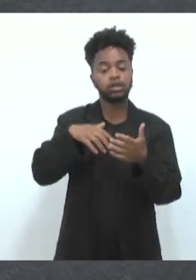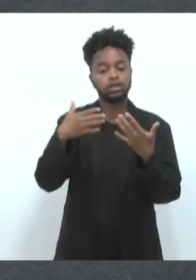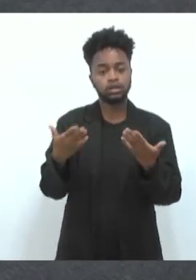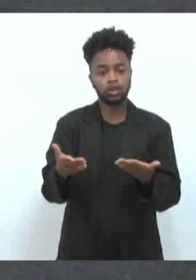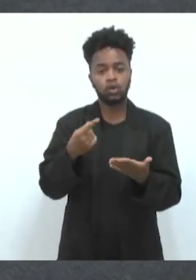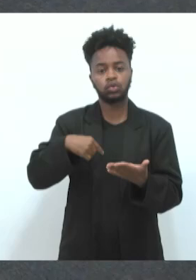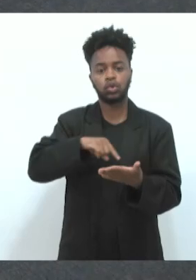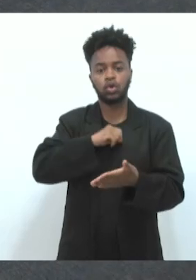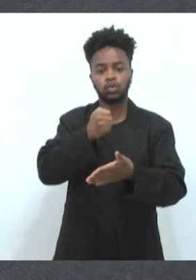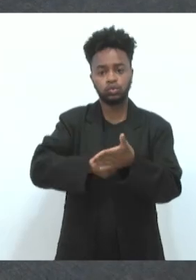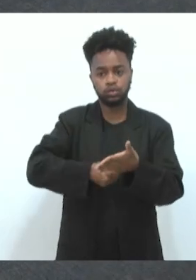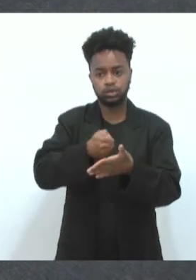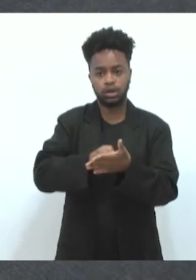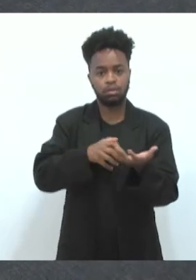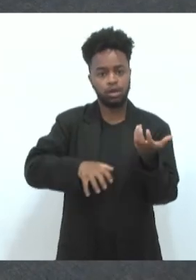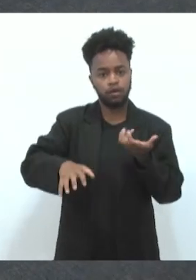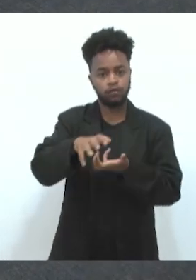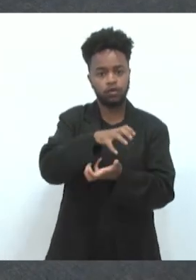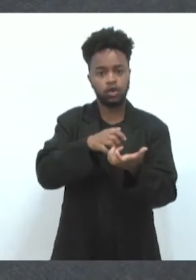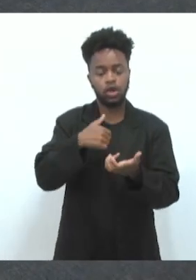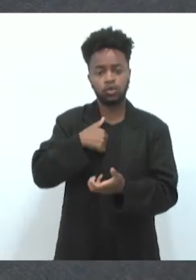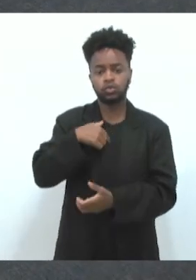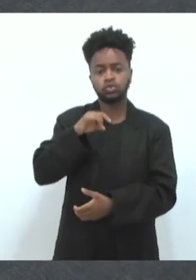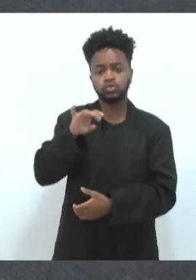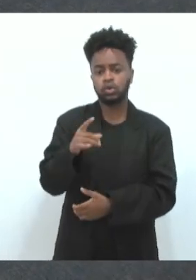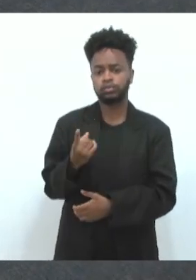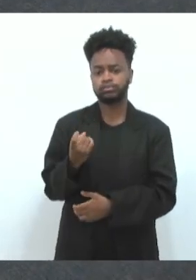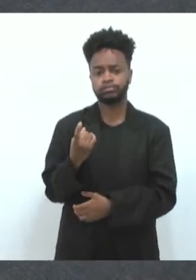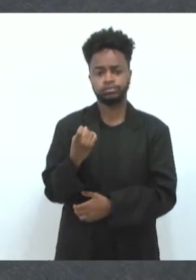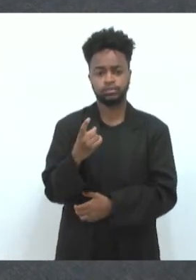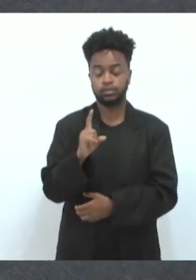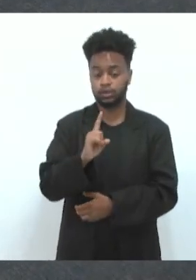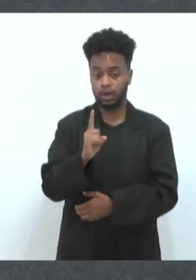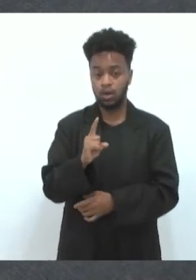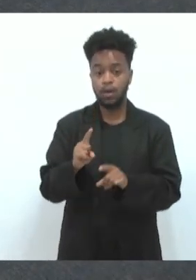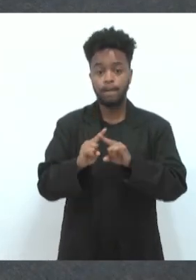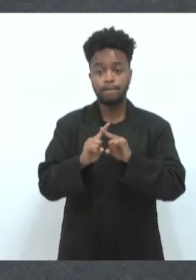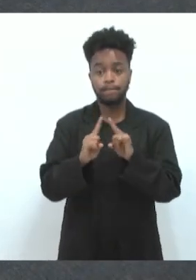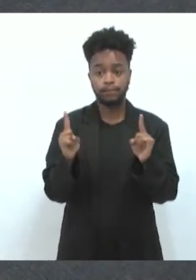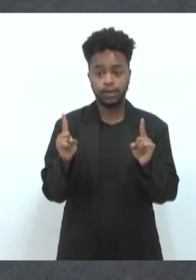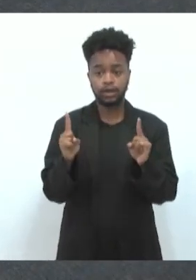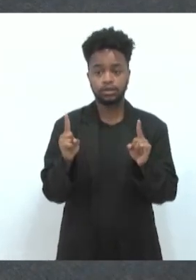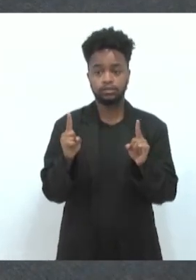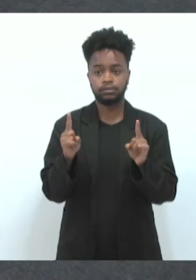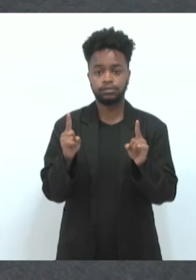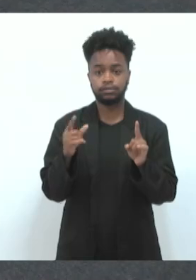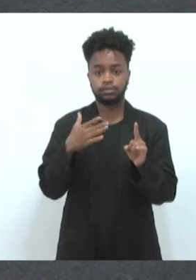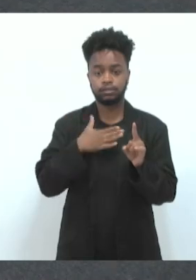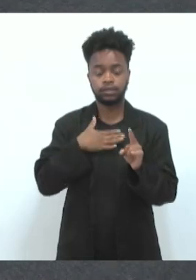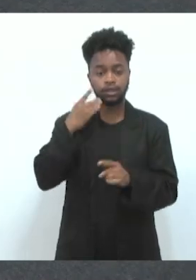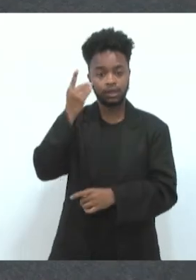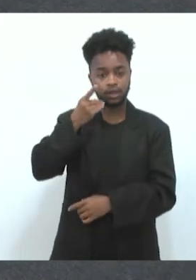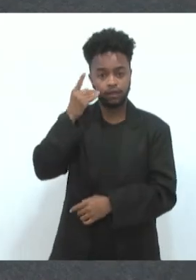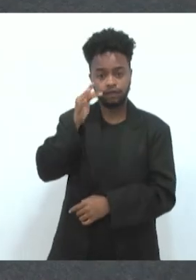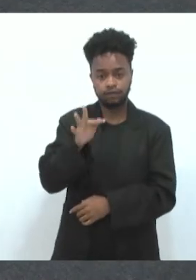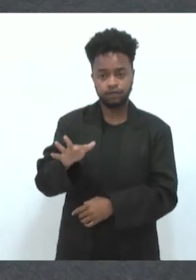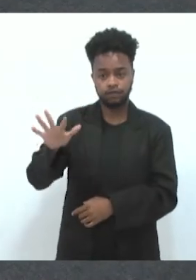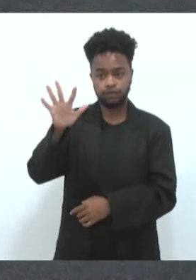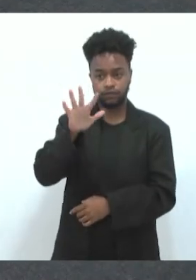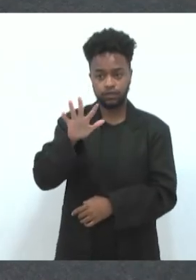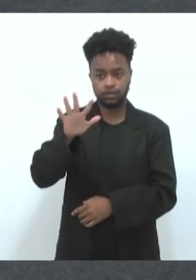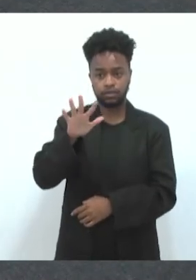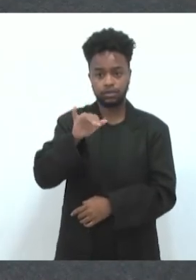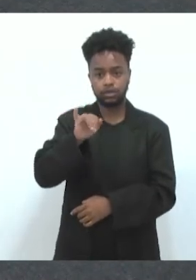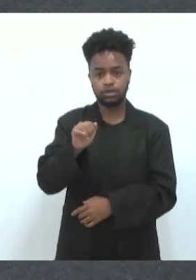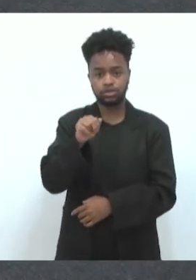para a reevolução. Então, não sou só eu, Lilian Bering, mas, sim, a minha deputada federal